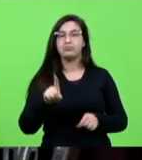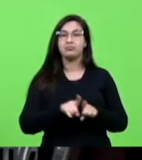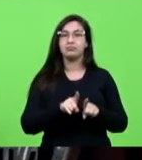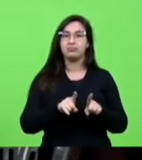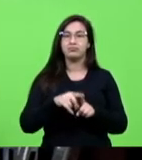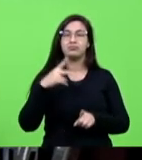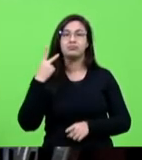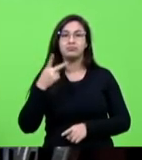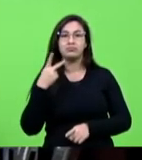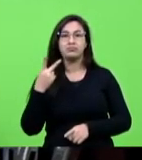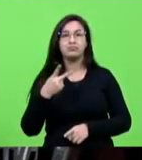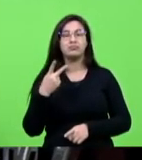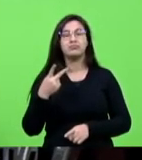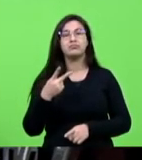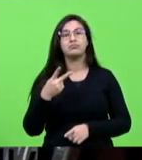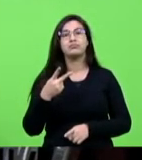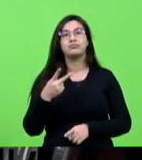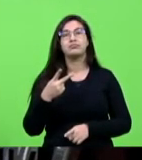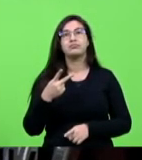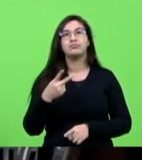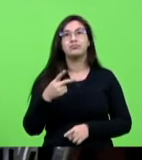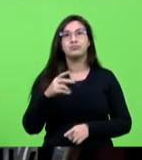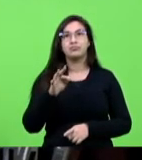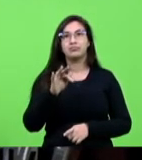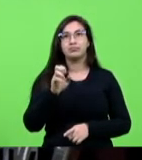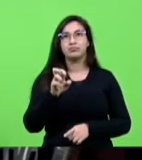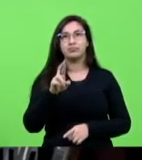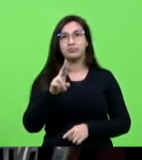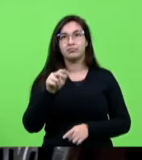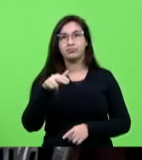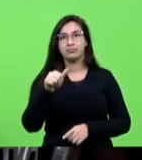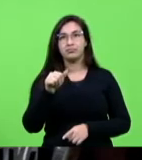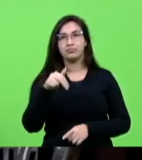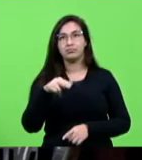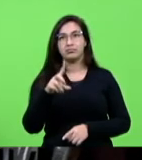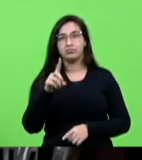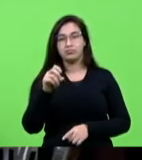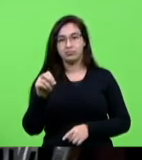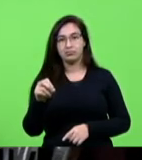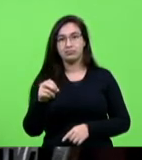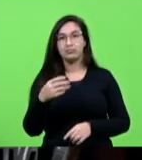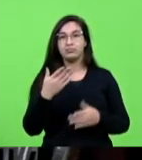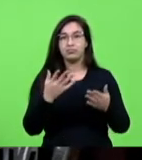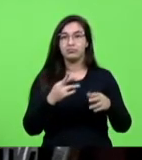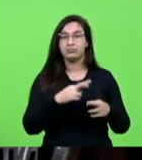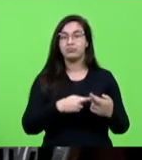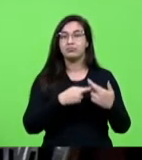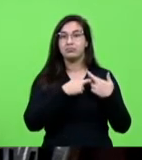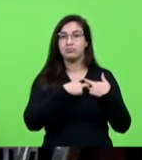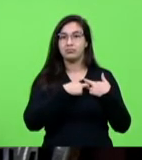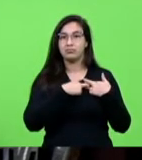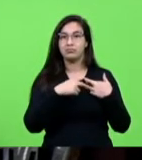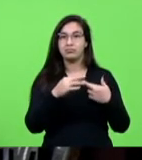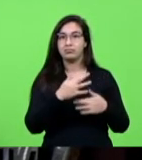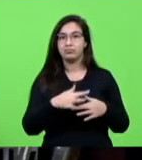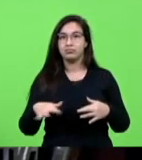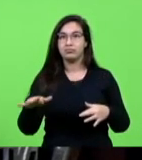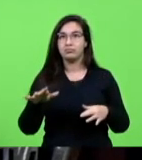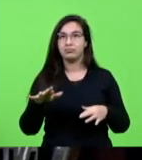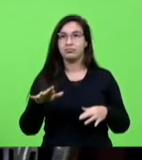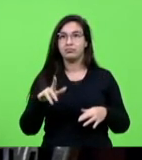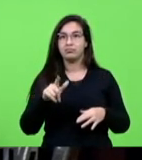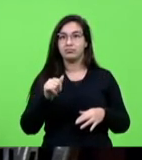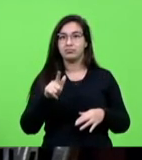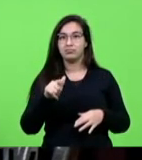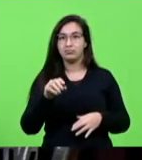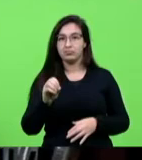Cerro Negro, o Fernando Henrique Cardoso, que é o dono da... Fernando Henrique de Oliveira é o dono da região dos Lagos, o Edson